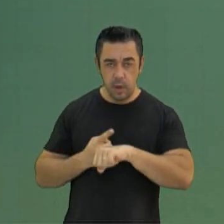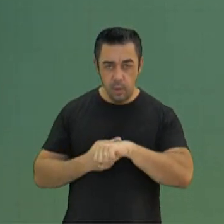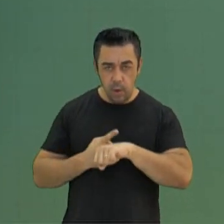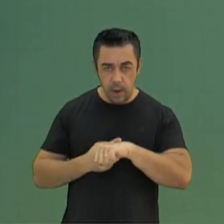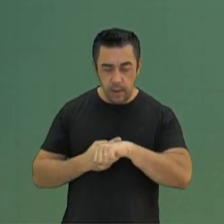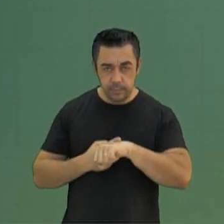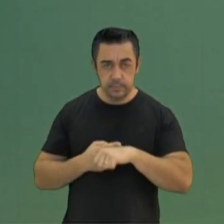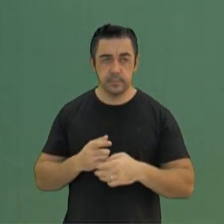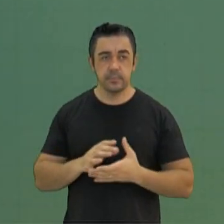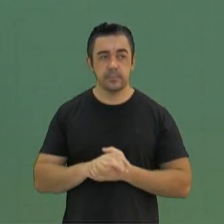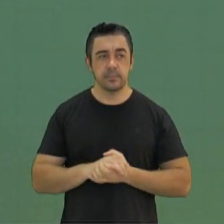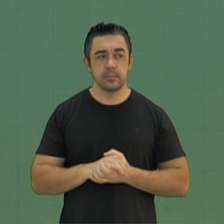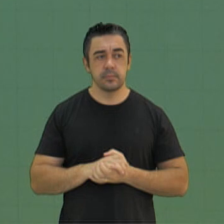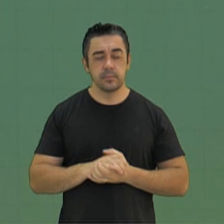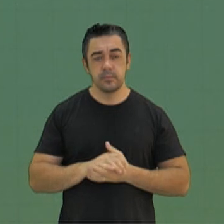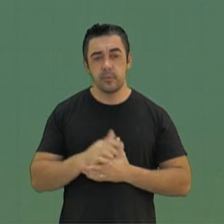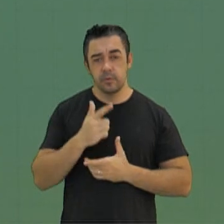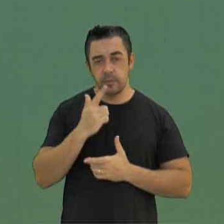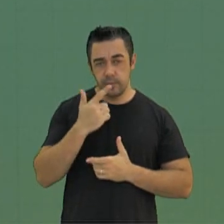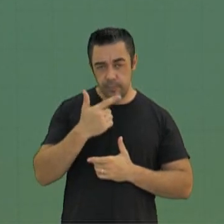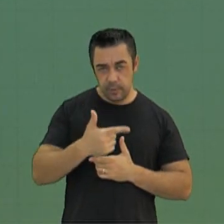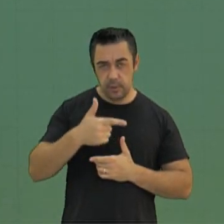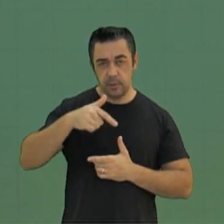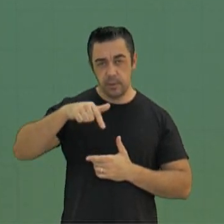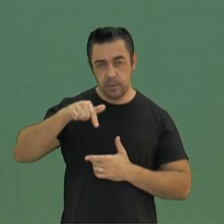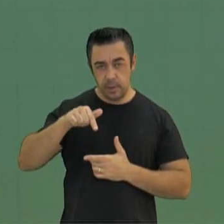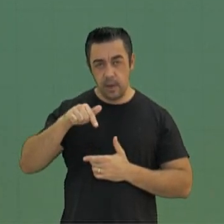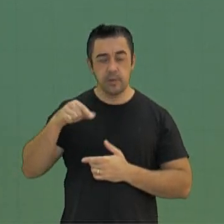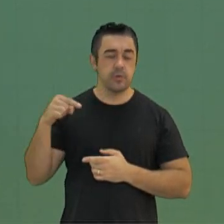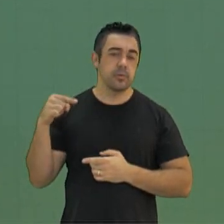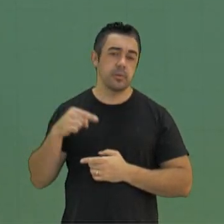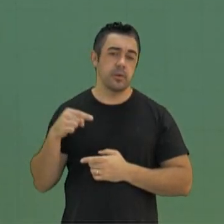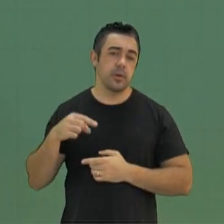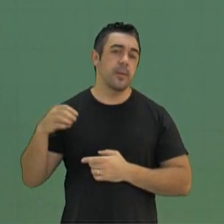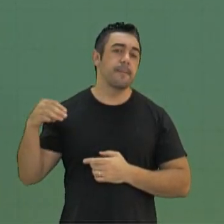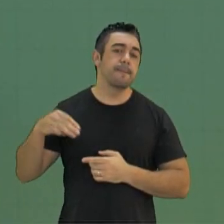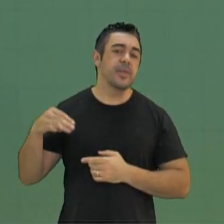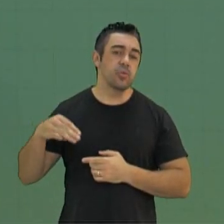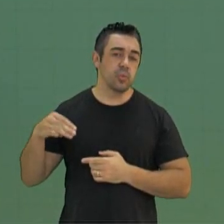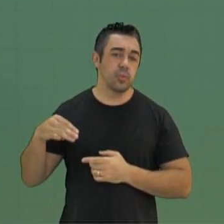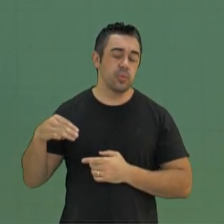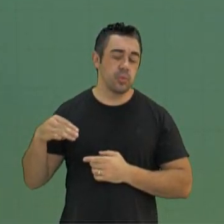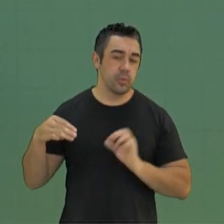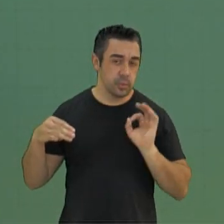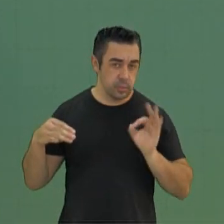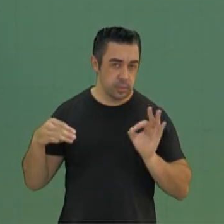horas e o resto da conta me dá os minutos.